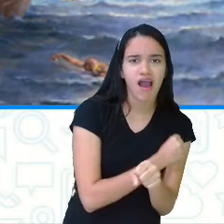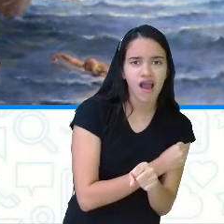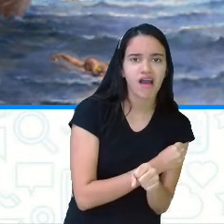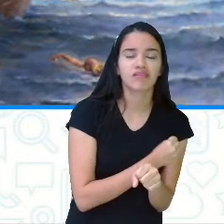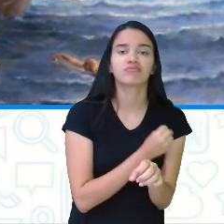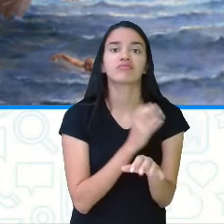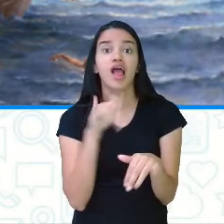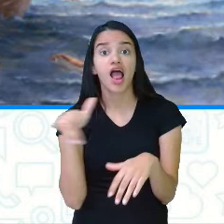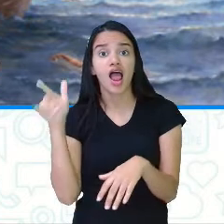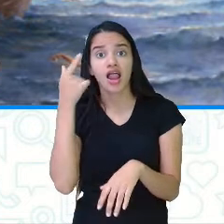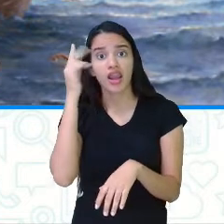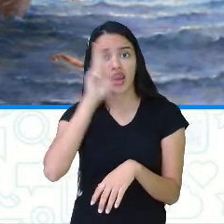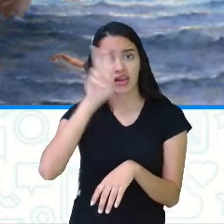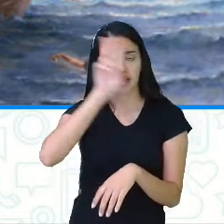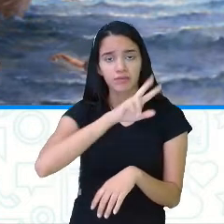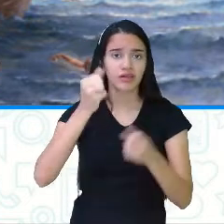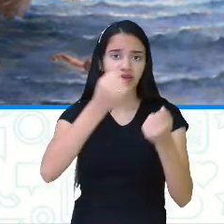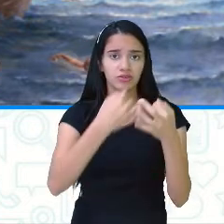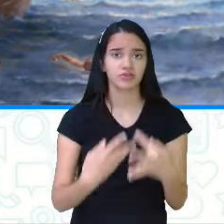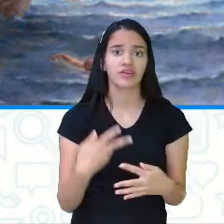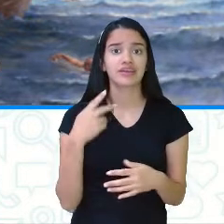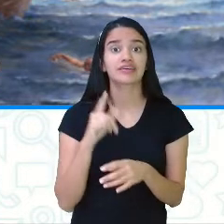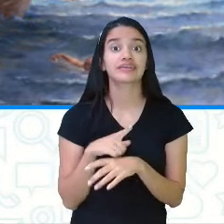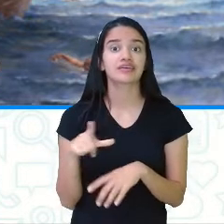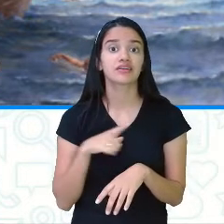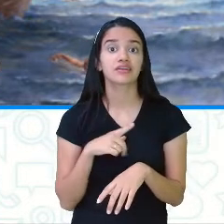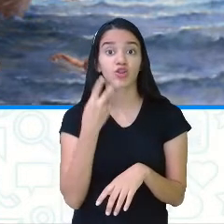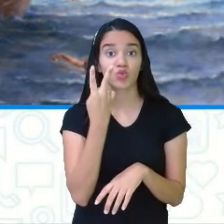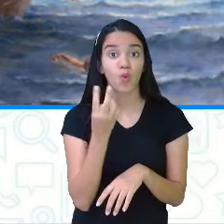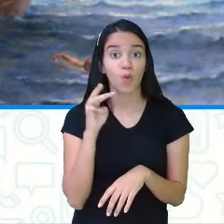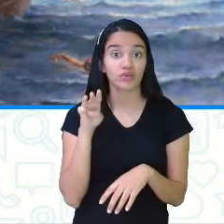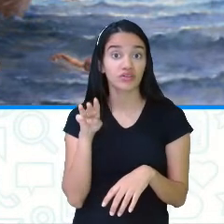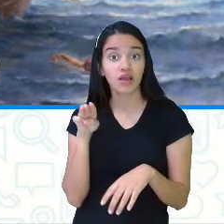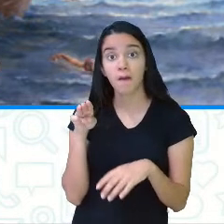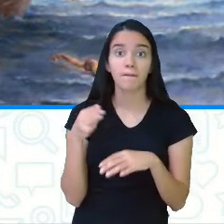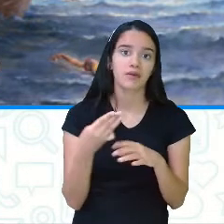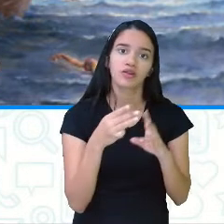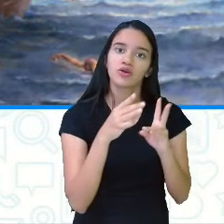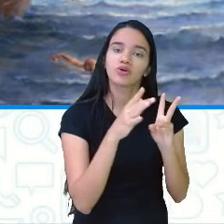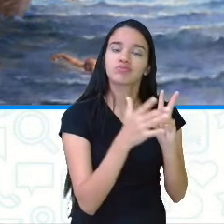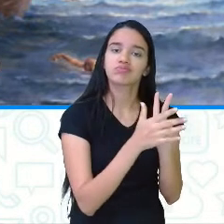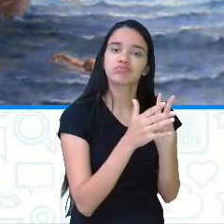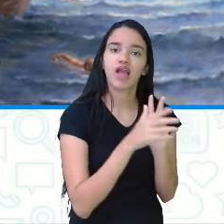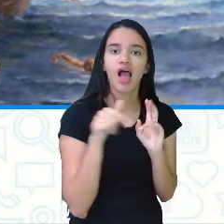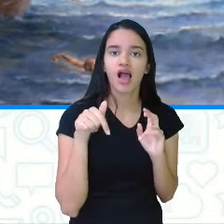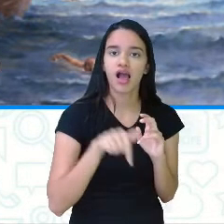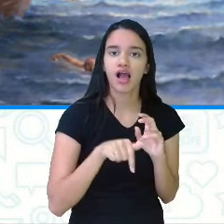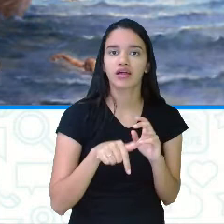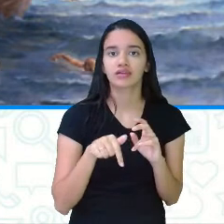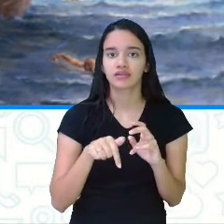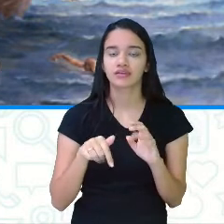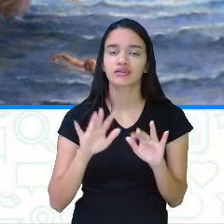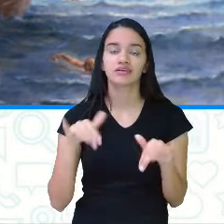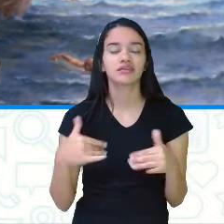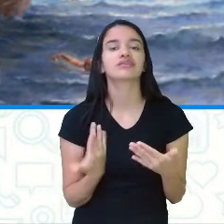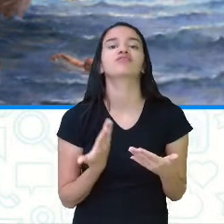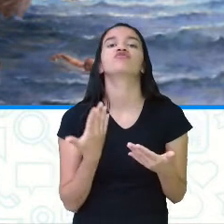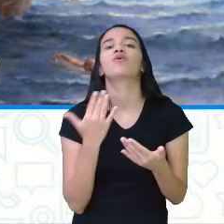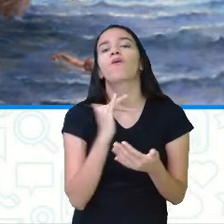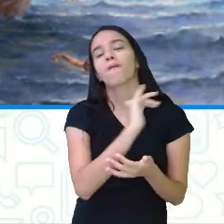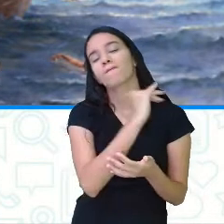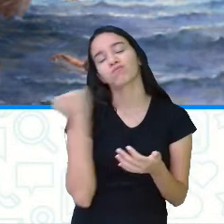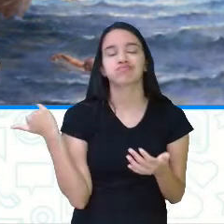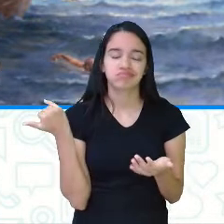declínio. Lembra que eu falei que tinha 2 milhões de índios aqui? Infelizmente, muitos foram mortos nesse período